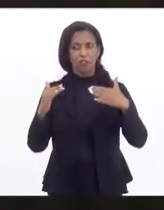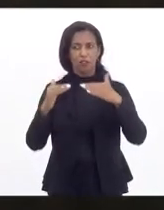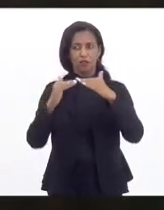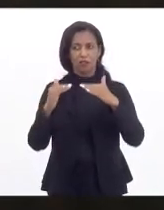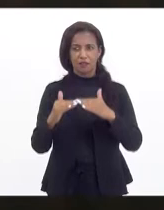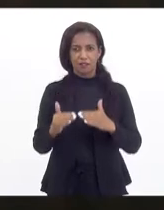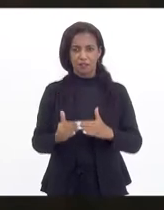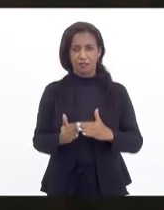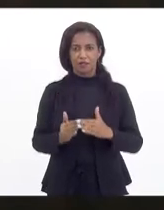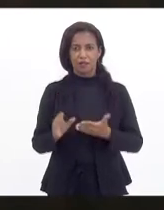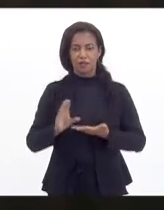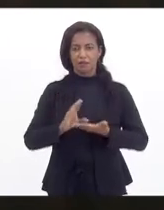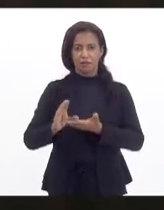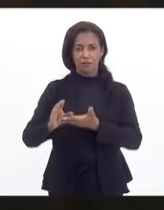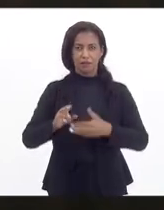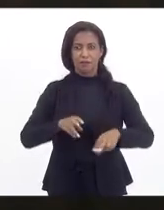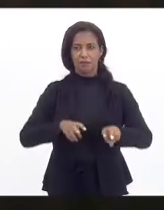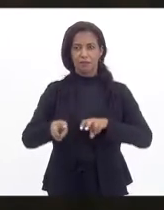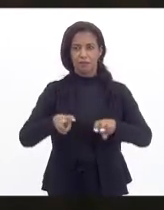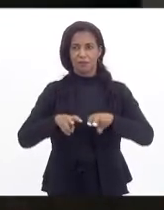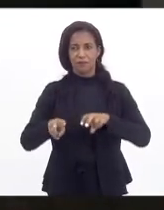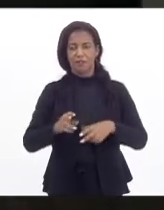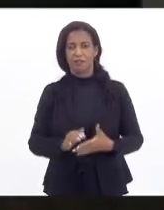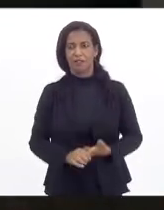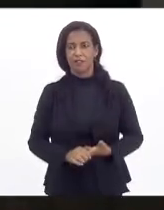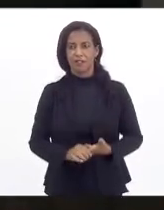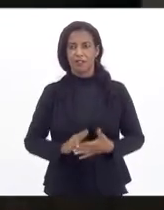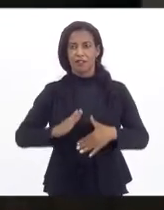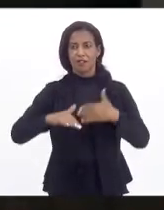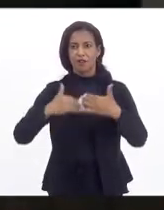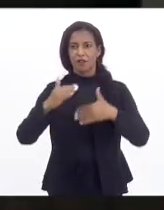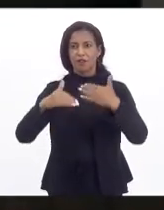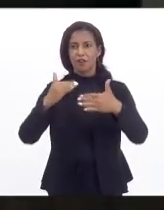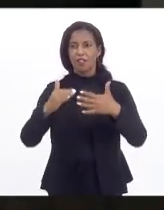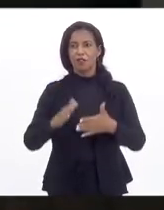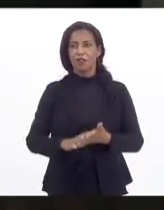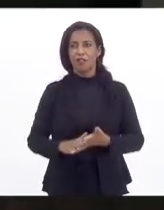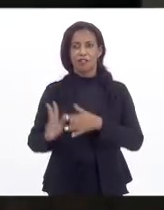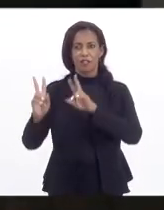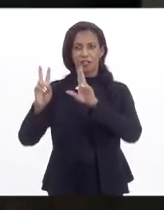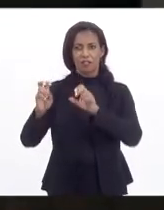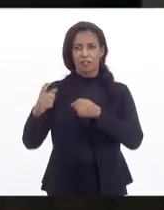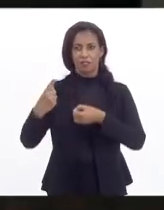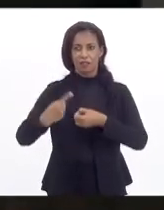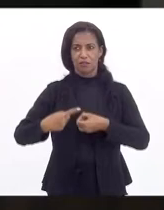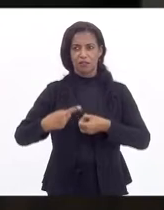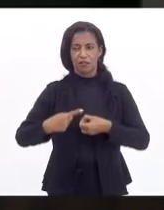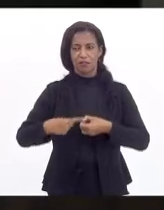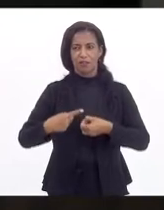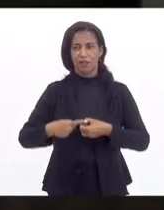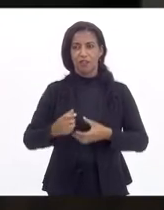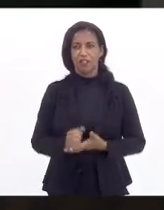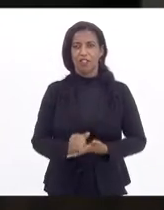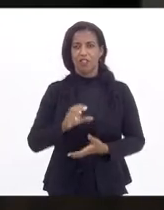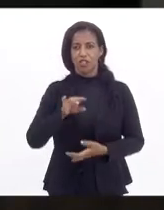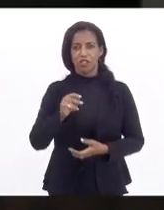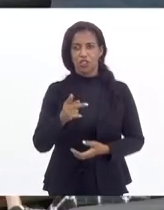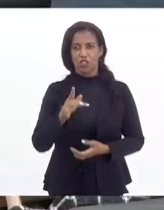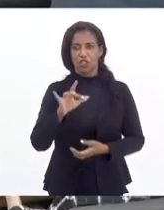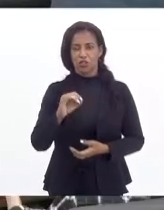favorável pela Comissão de Transporte. Pela Comissão de Desenvolvimento Regional e Assuntos Municipais, agora sim, deputado Chico